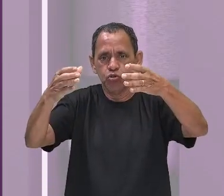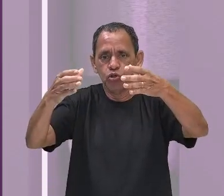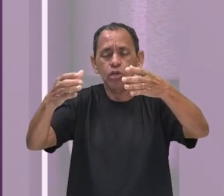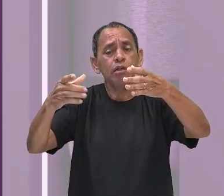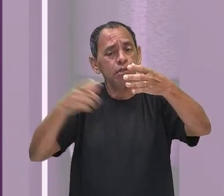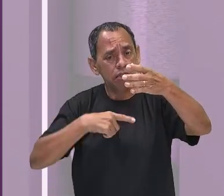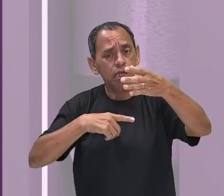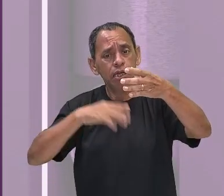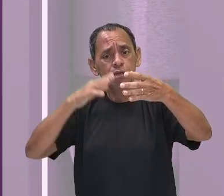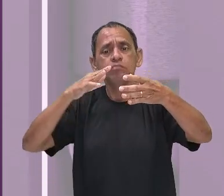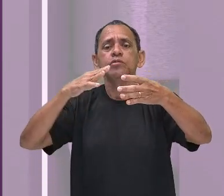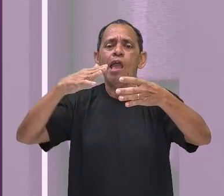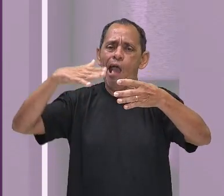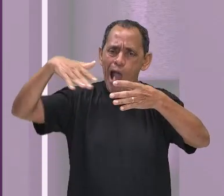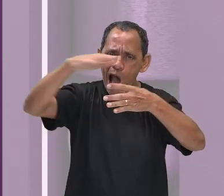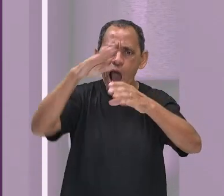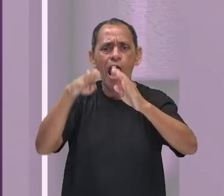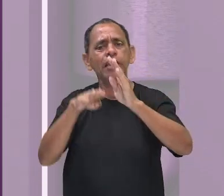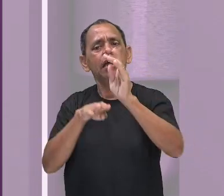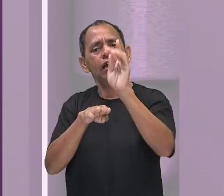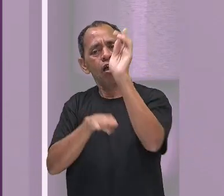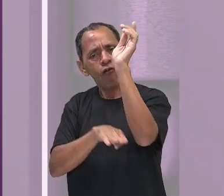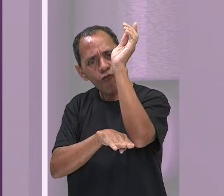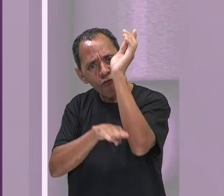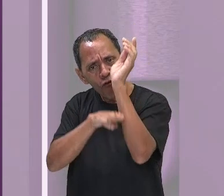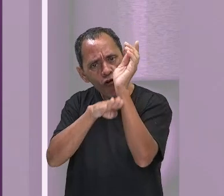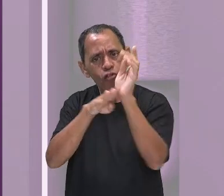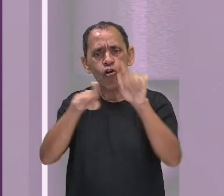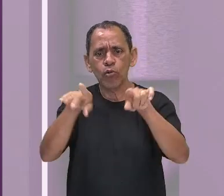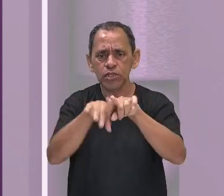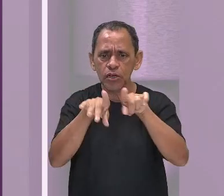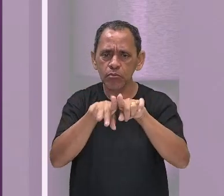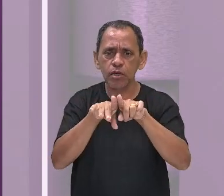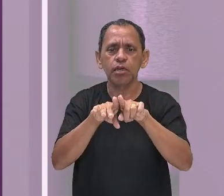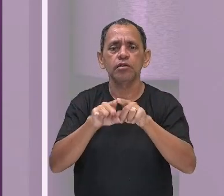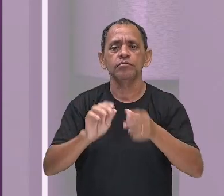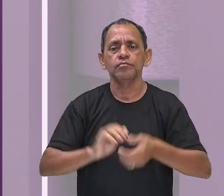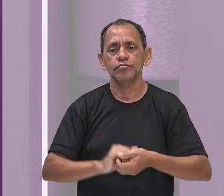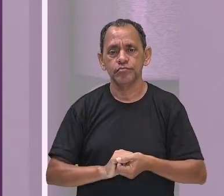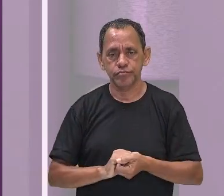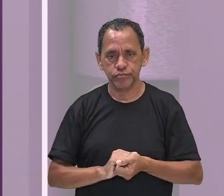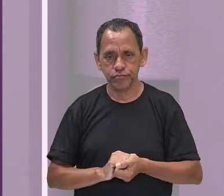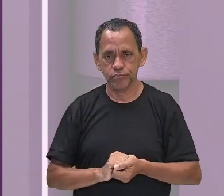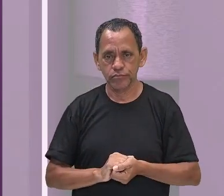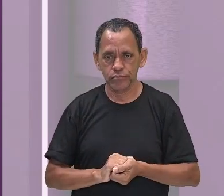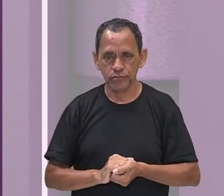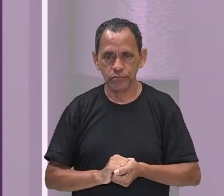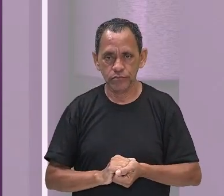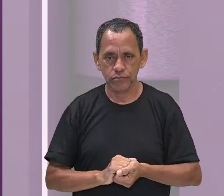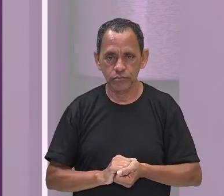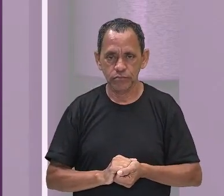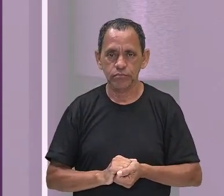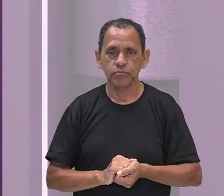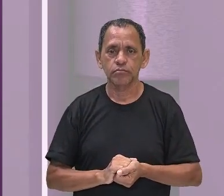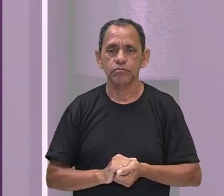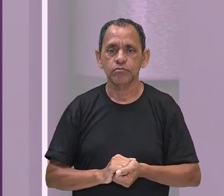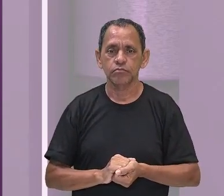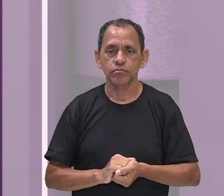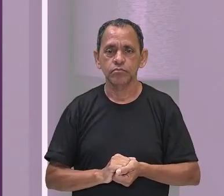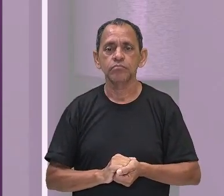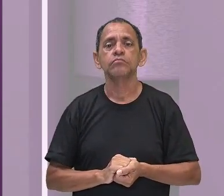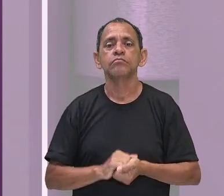área, o seu volume, da mesma forma que um cilindro sólido convencional, tá bom? Então são essas duas formas que a gente tem